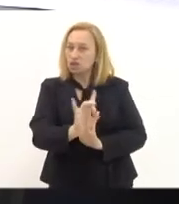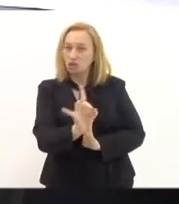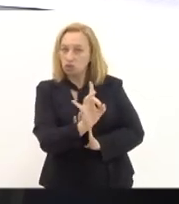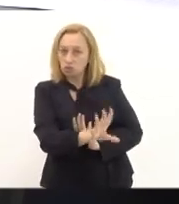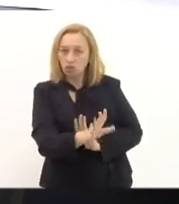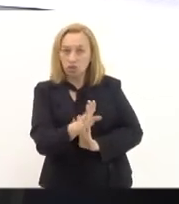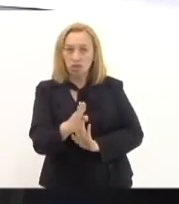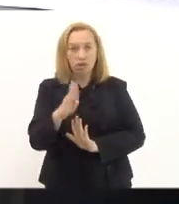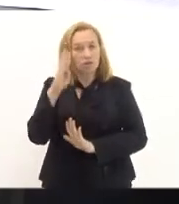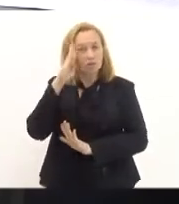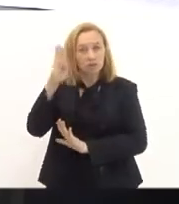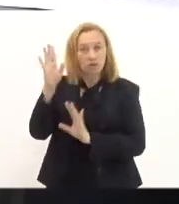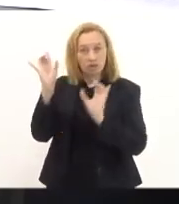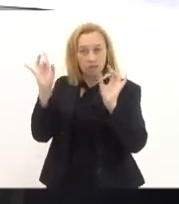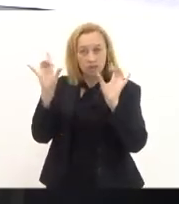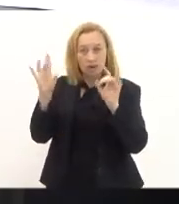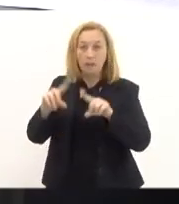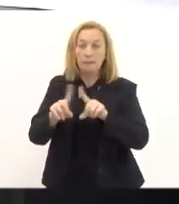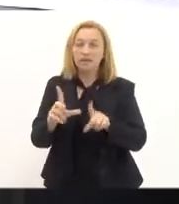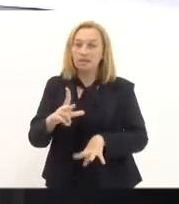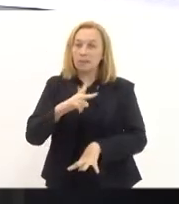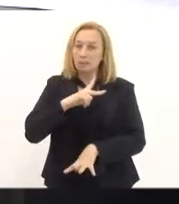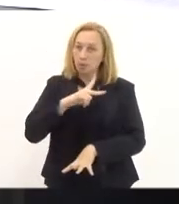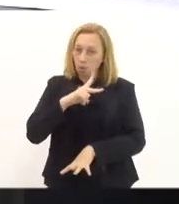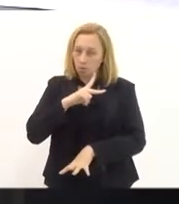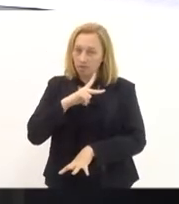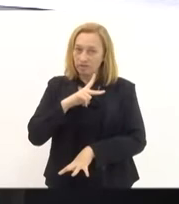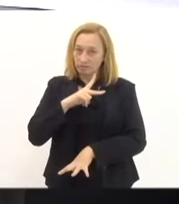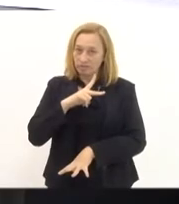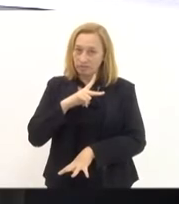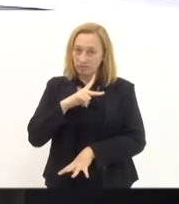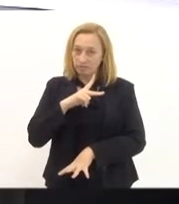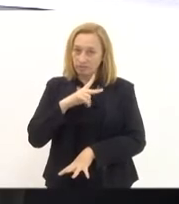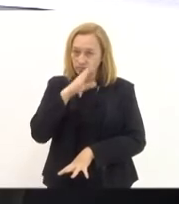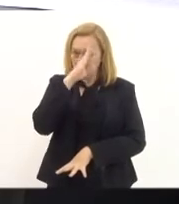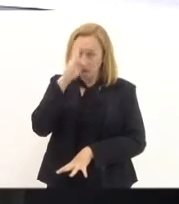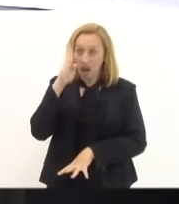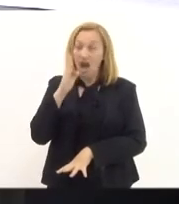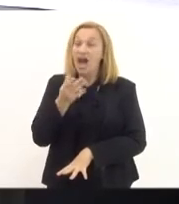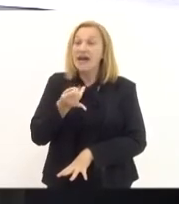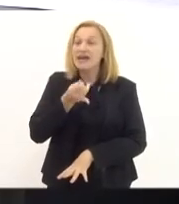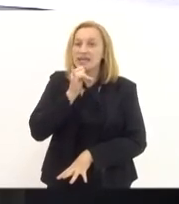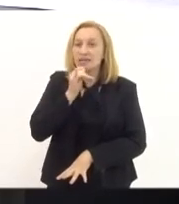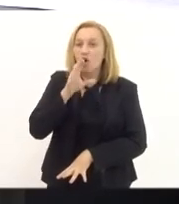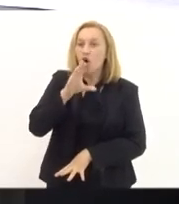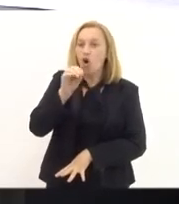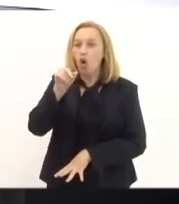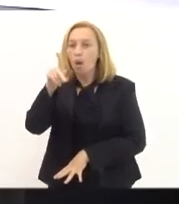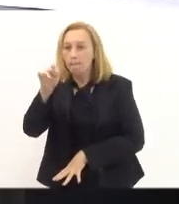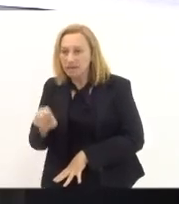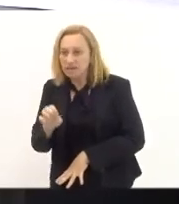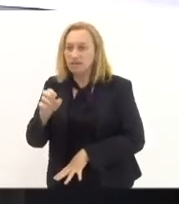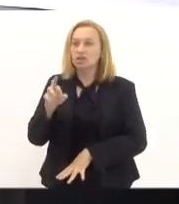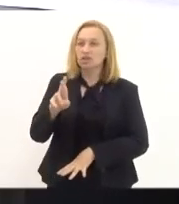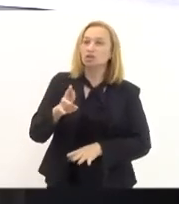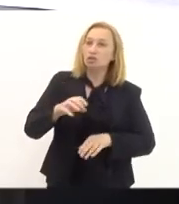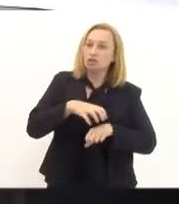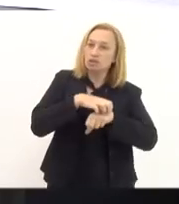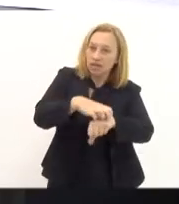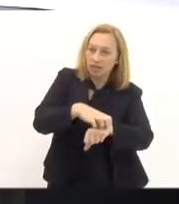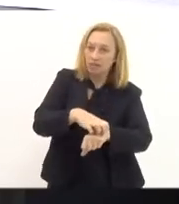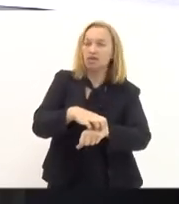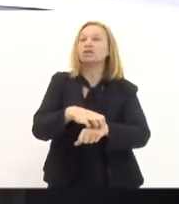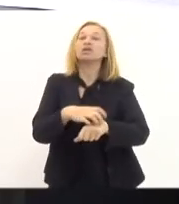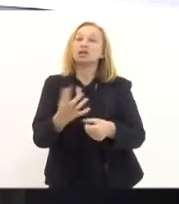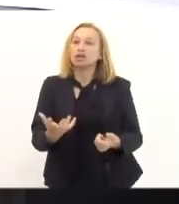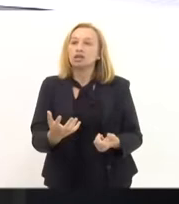especialista da própria academia acho que por exemplo a cópia do seu segmento de transporte